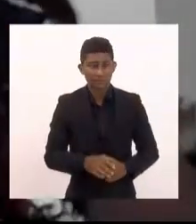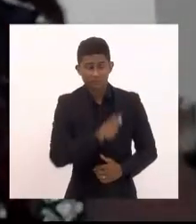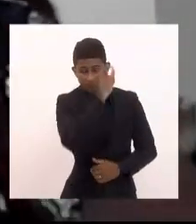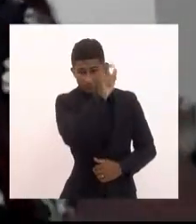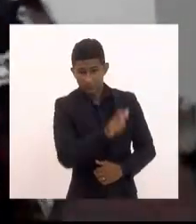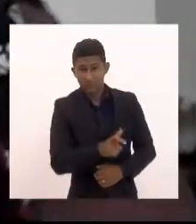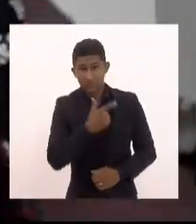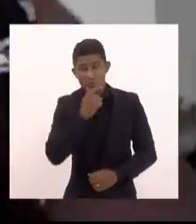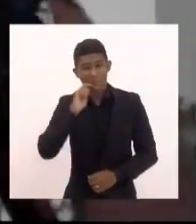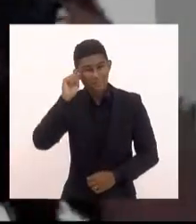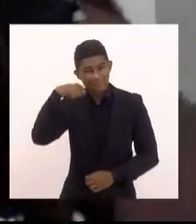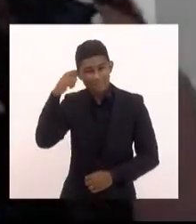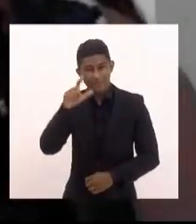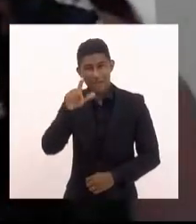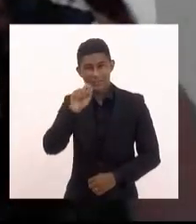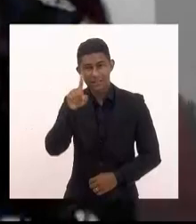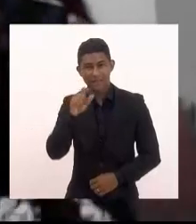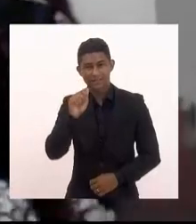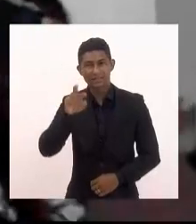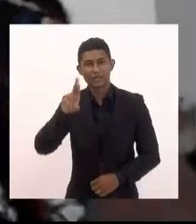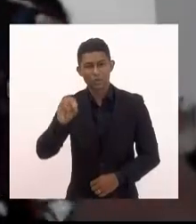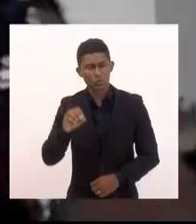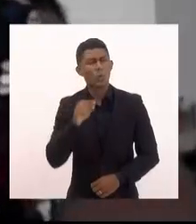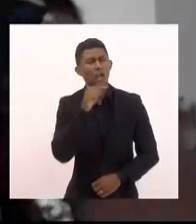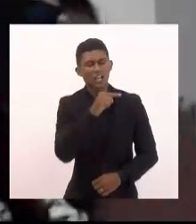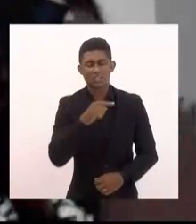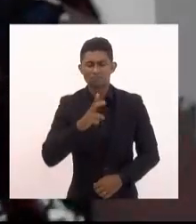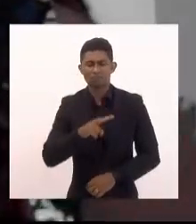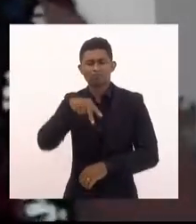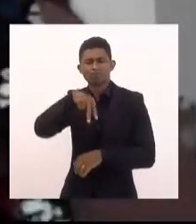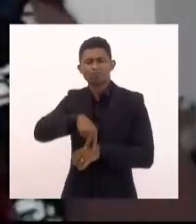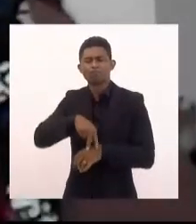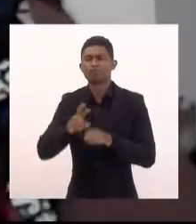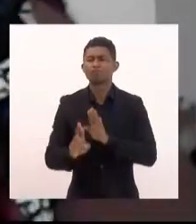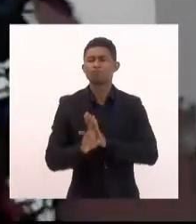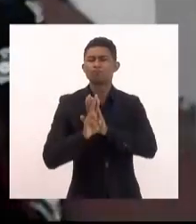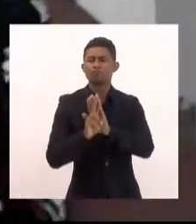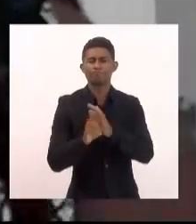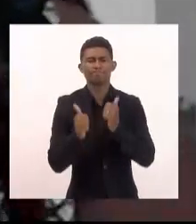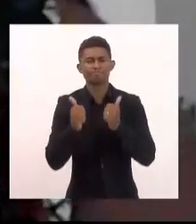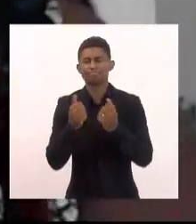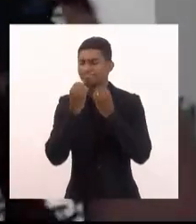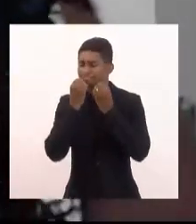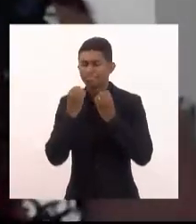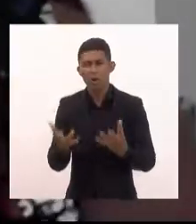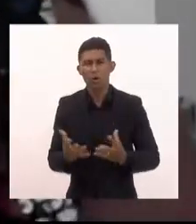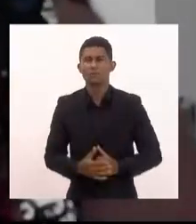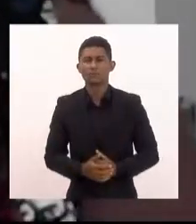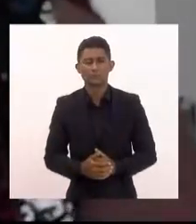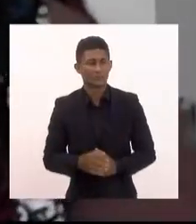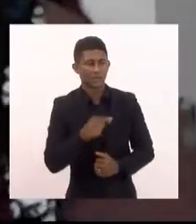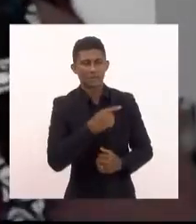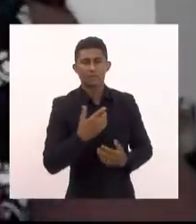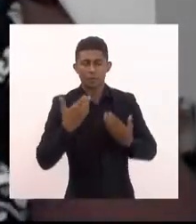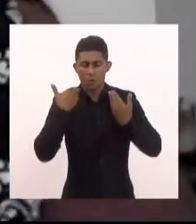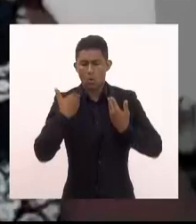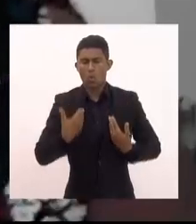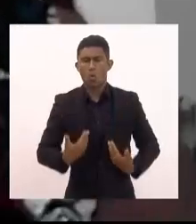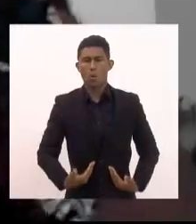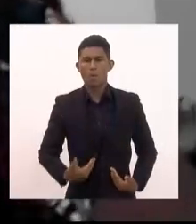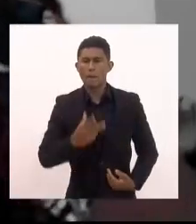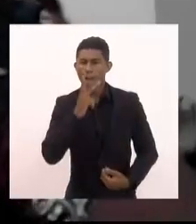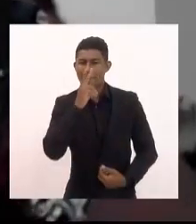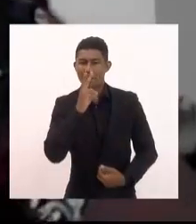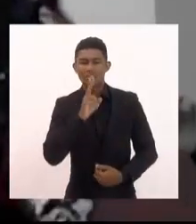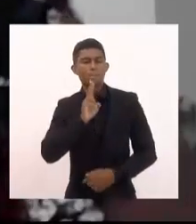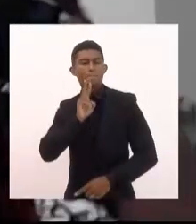programa Espelho, seja garantindo também a representatividade quando empresta o seu corpo para trazer